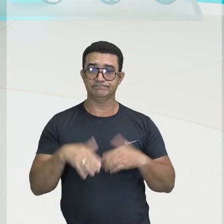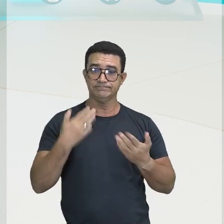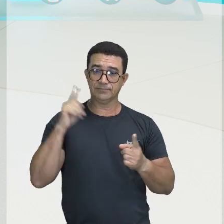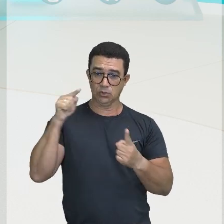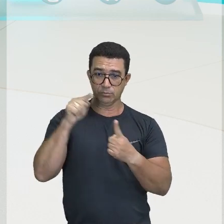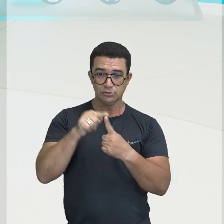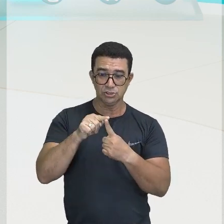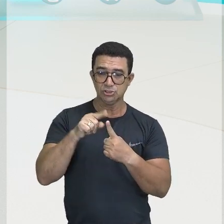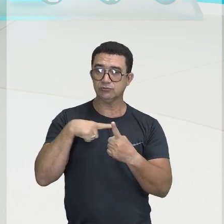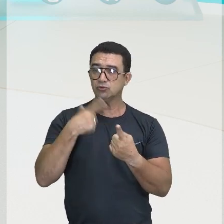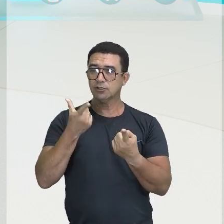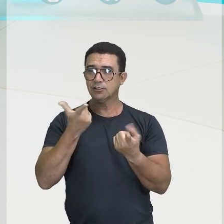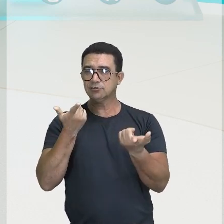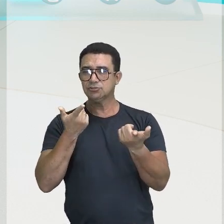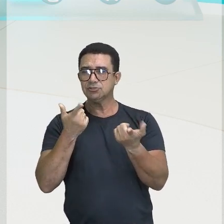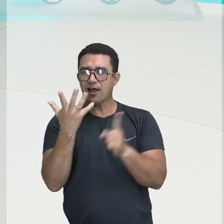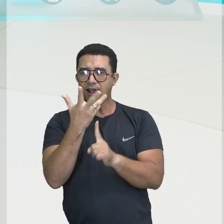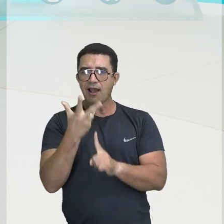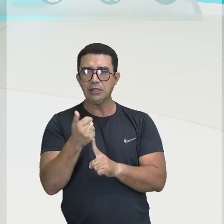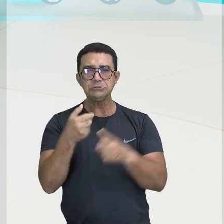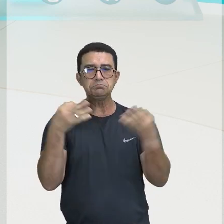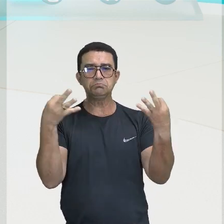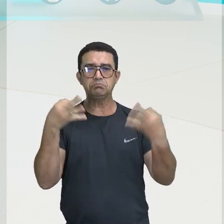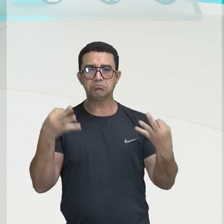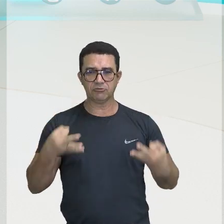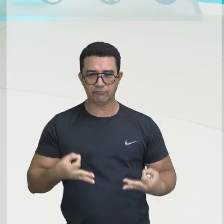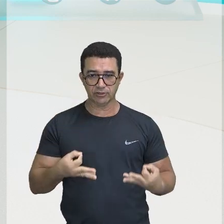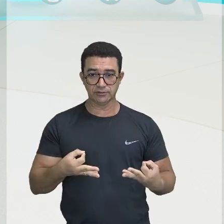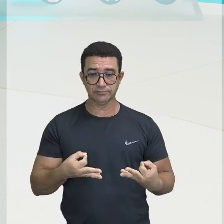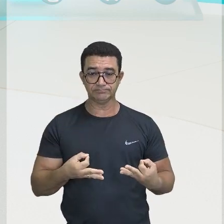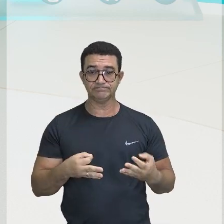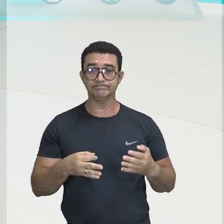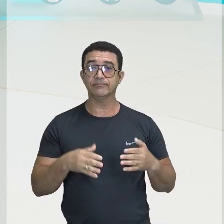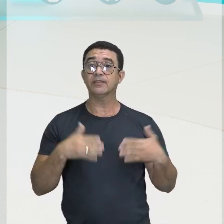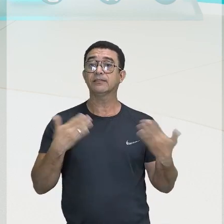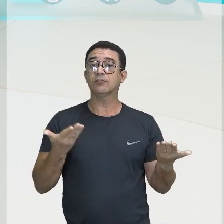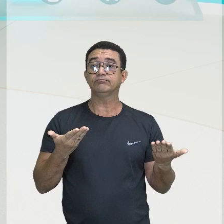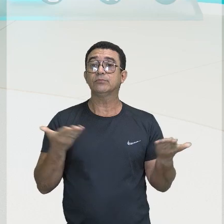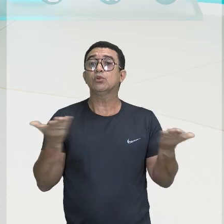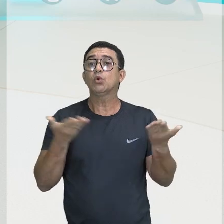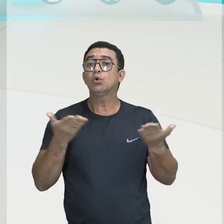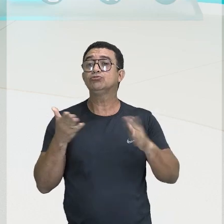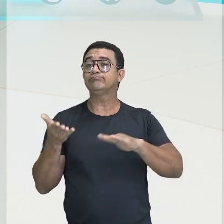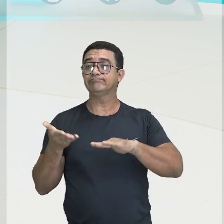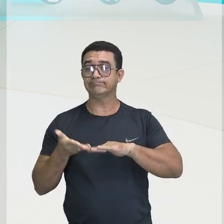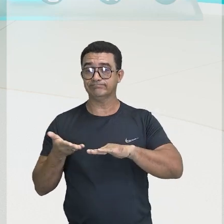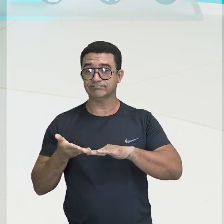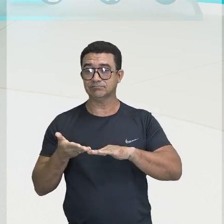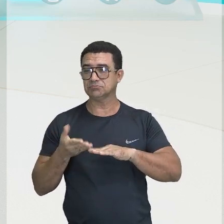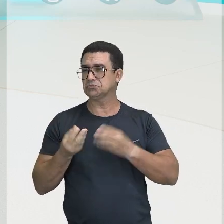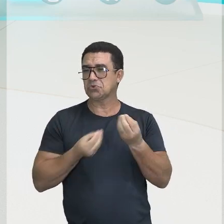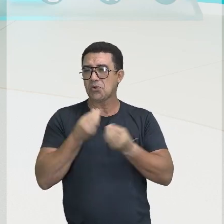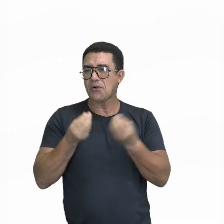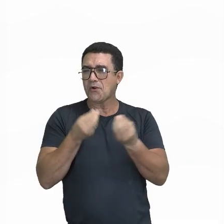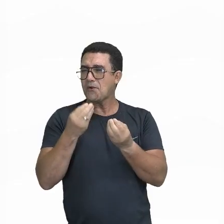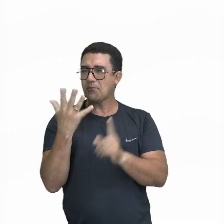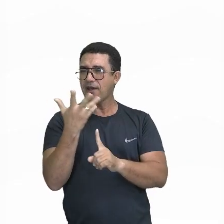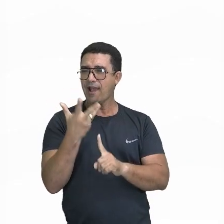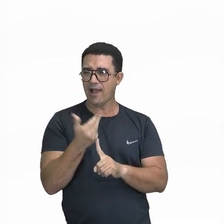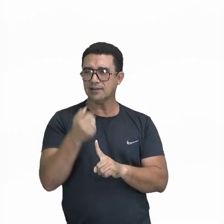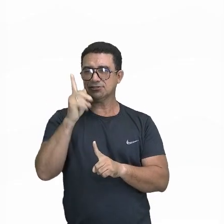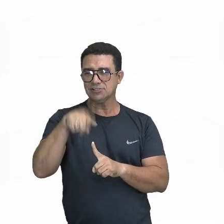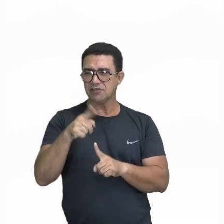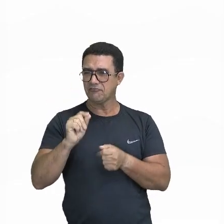da perfeição. E hoje, na contemporaneidade, como é que essa arte é